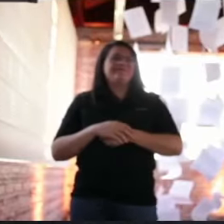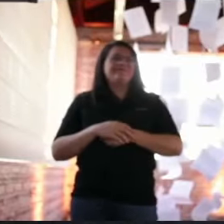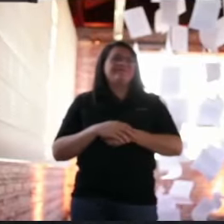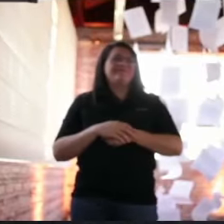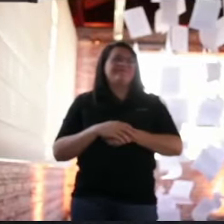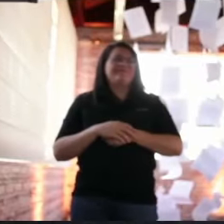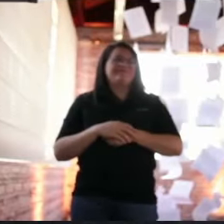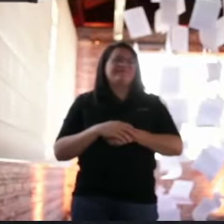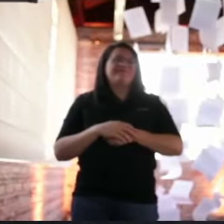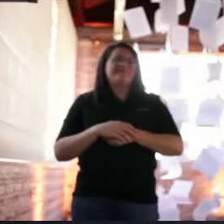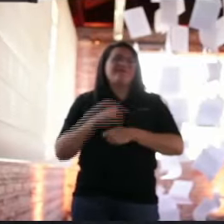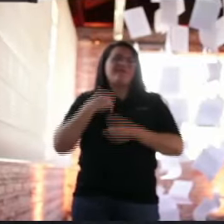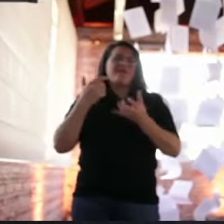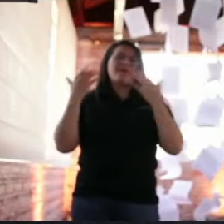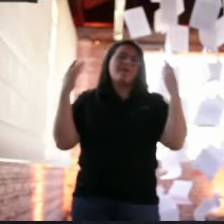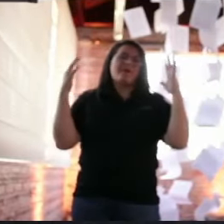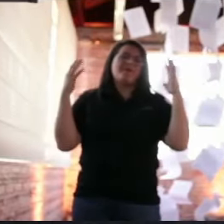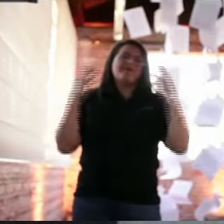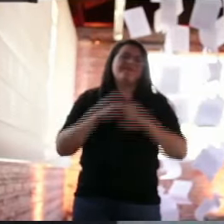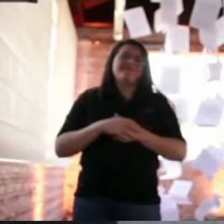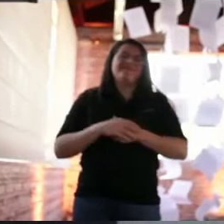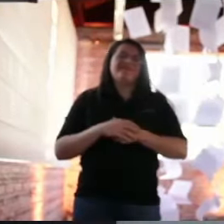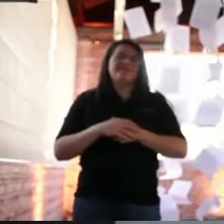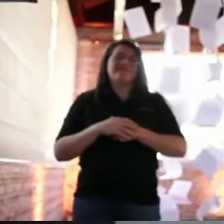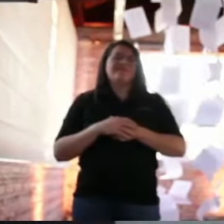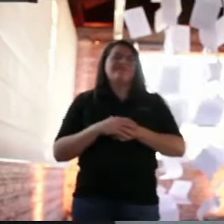né brincadeira